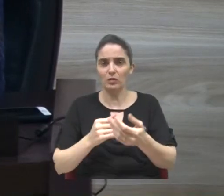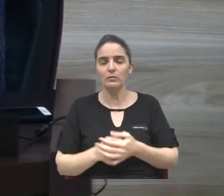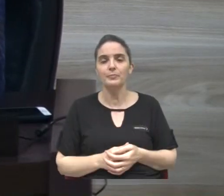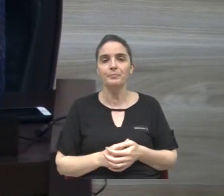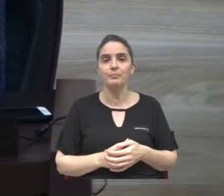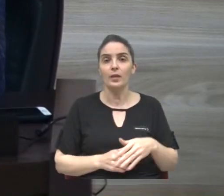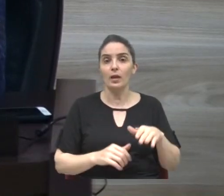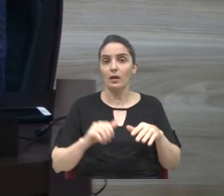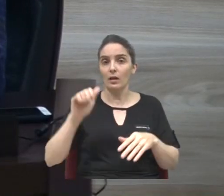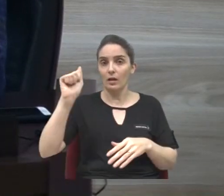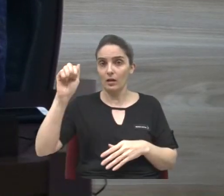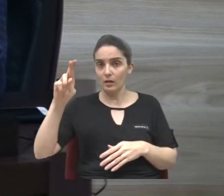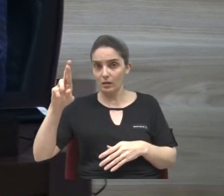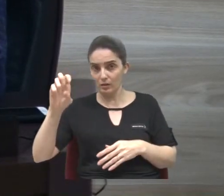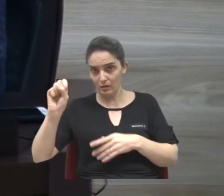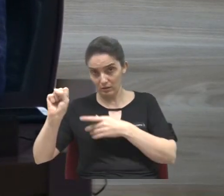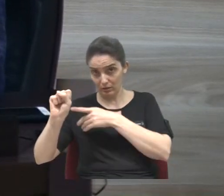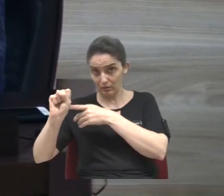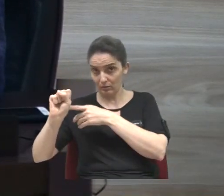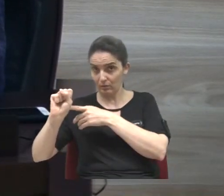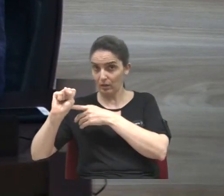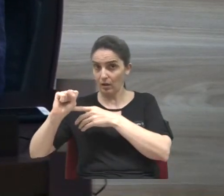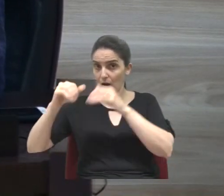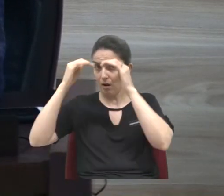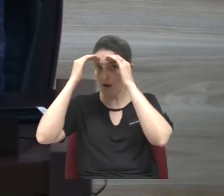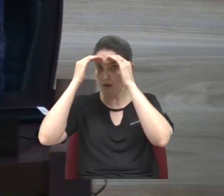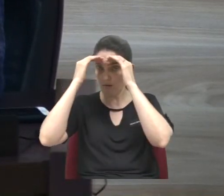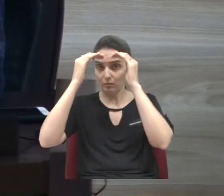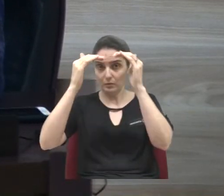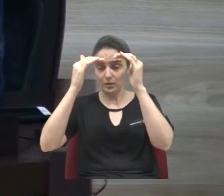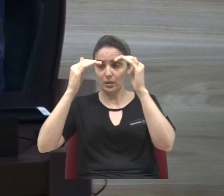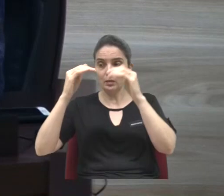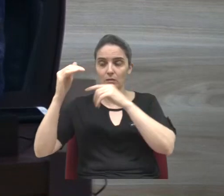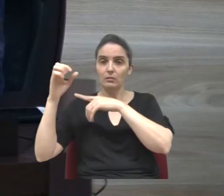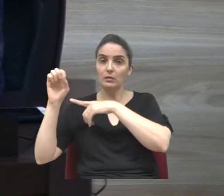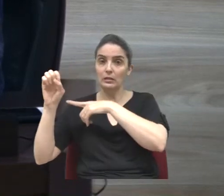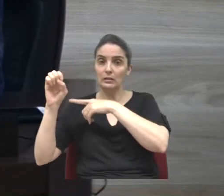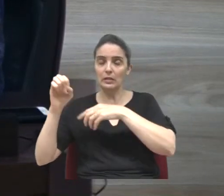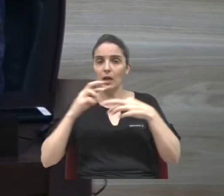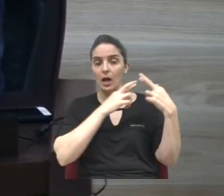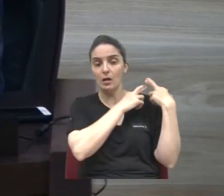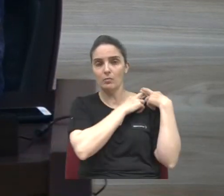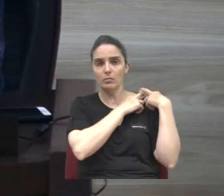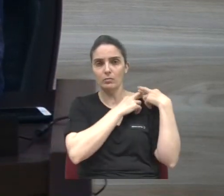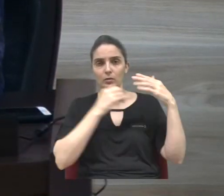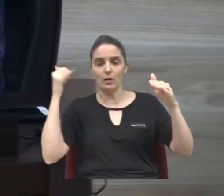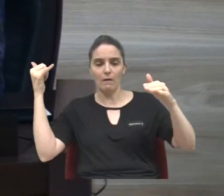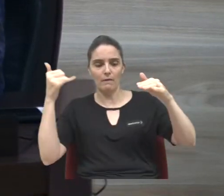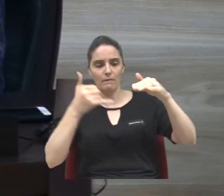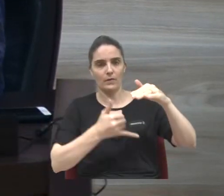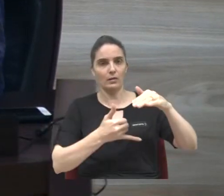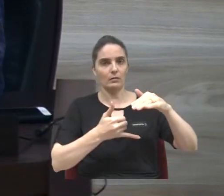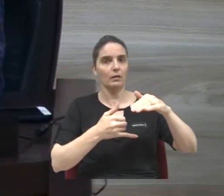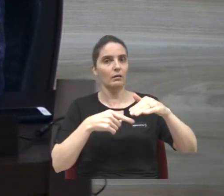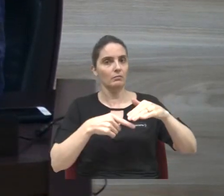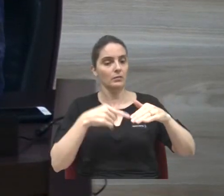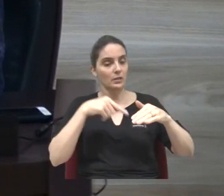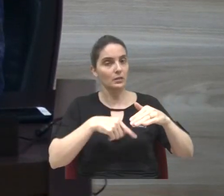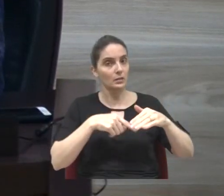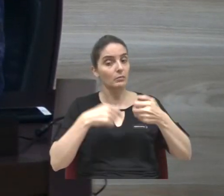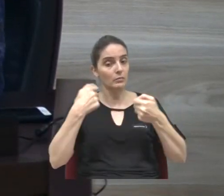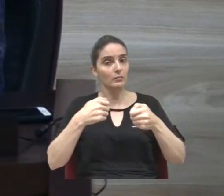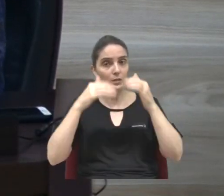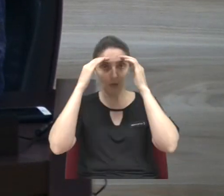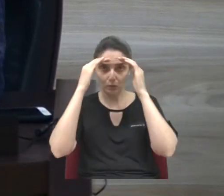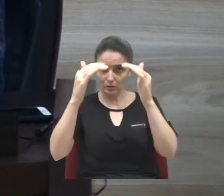SPCJ vem monitorando a situação dos casos relacionados às notificações da Secretaria Municipal de Obras e Serviços e